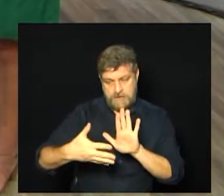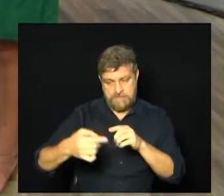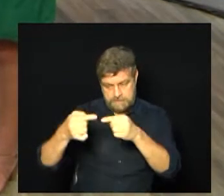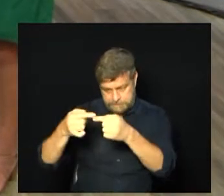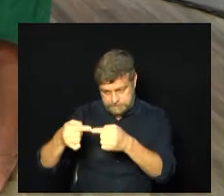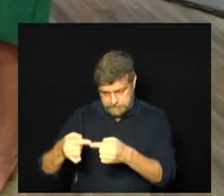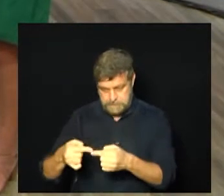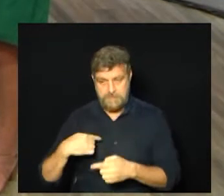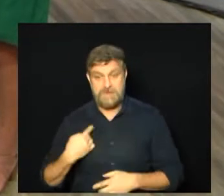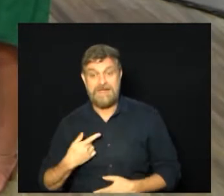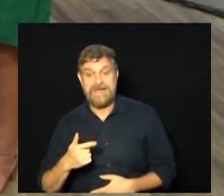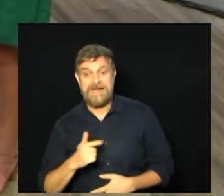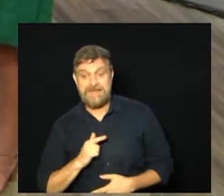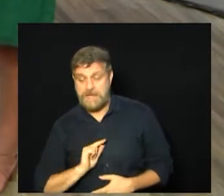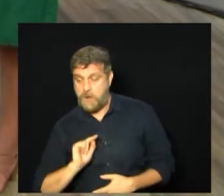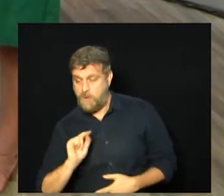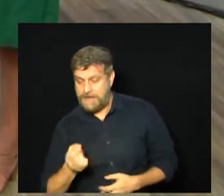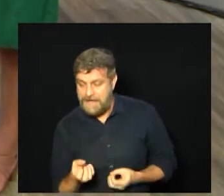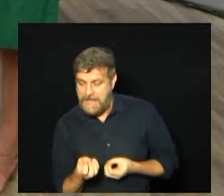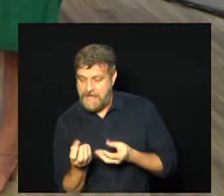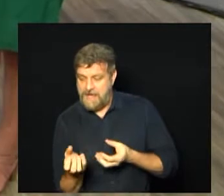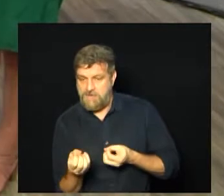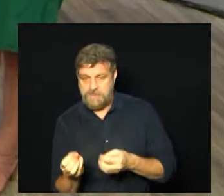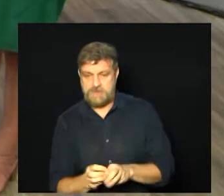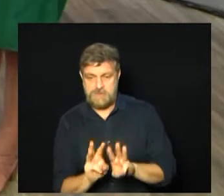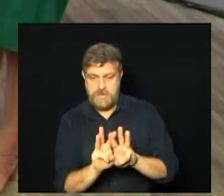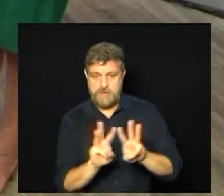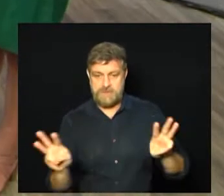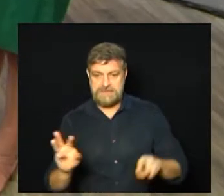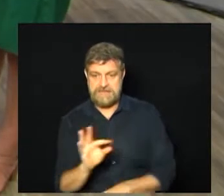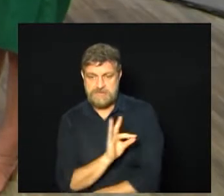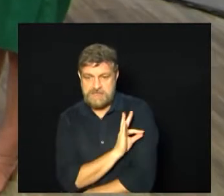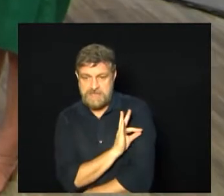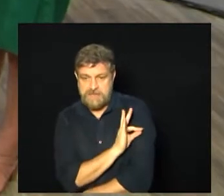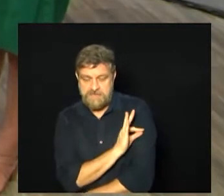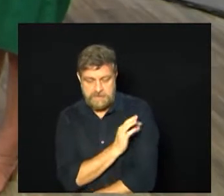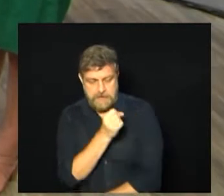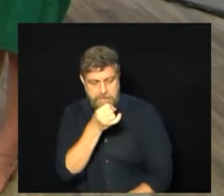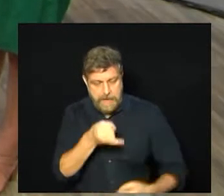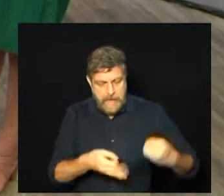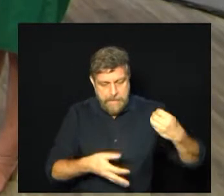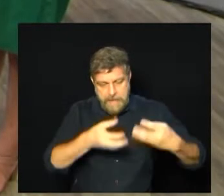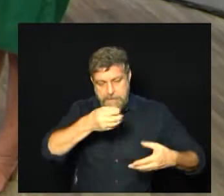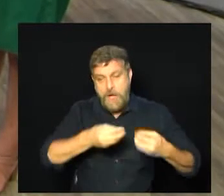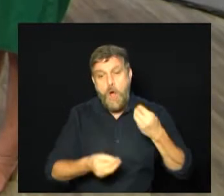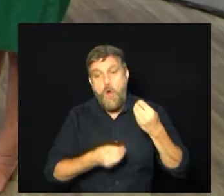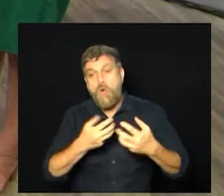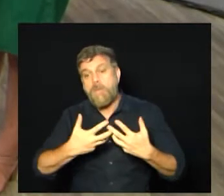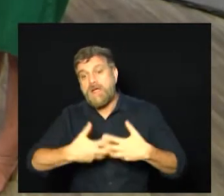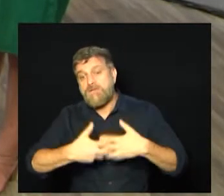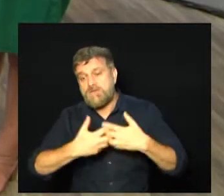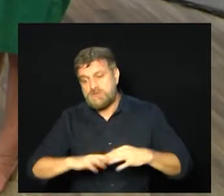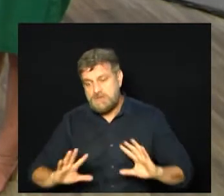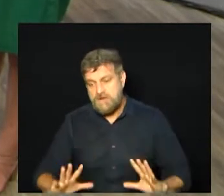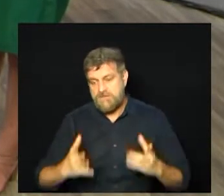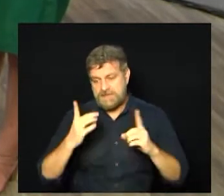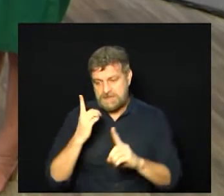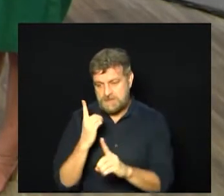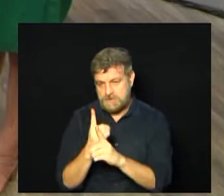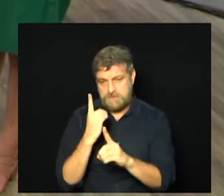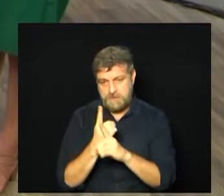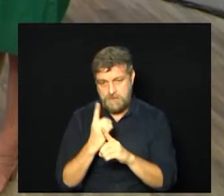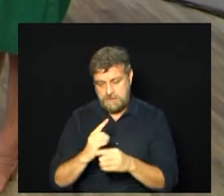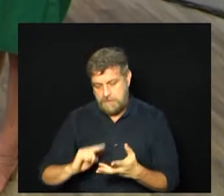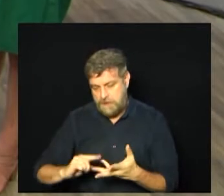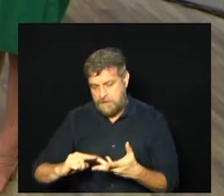E a gente tem aí todas as informações no site da Prefeitura, explicando como deve funcionar os eventos, festas e